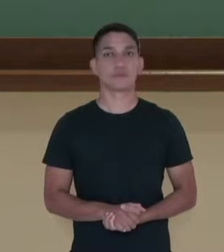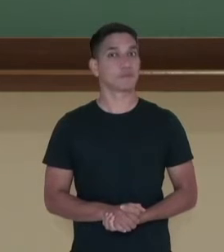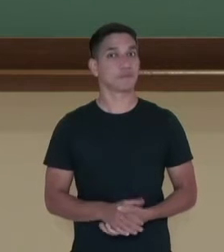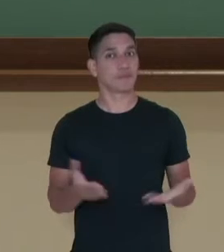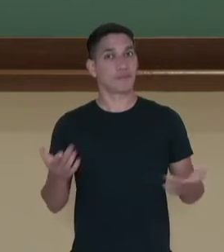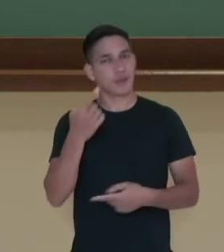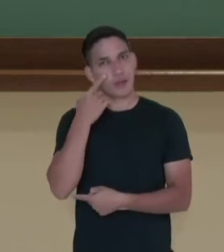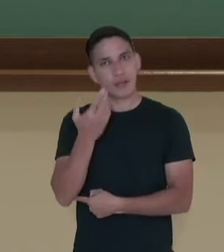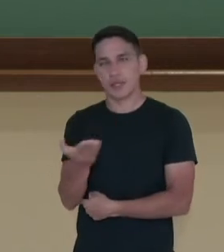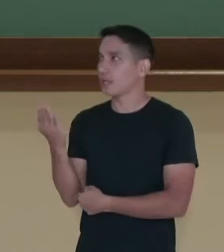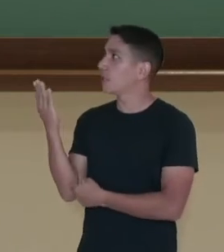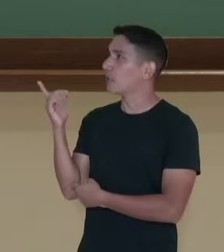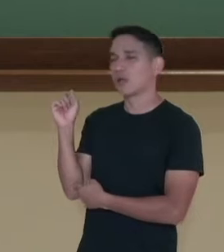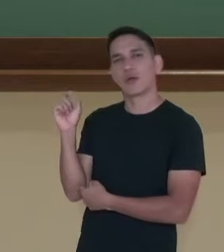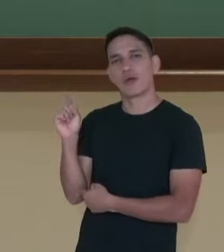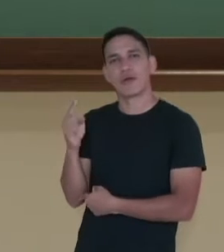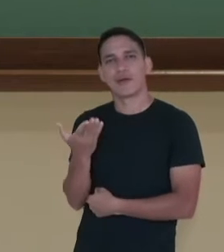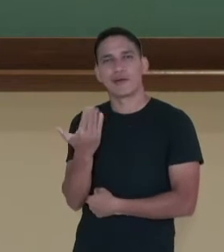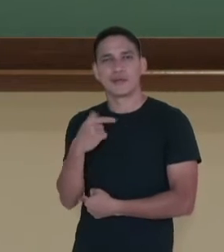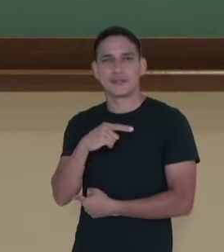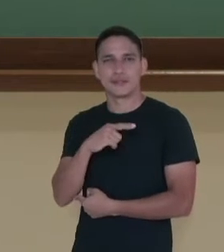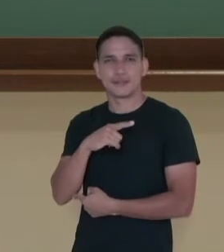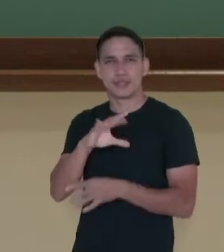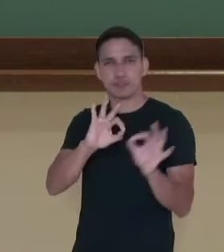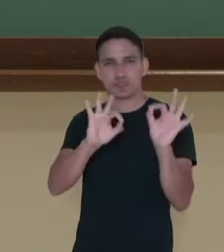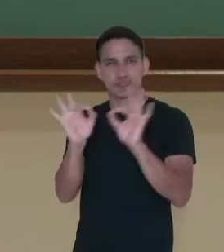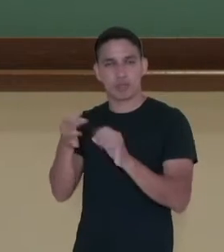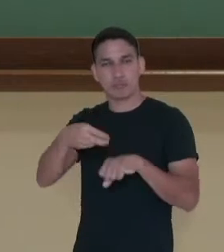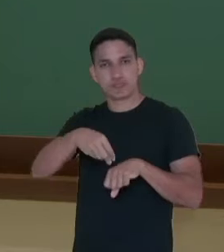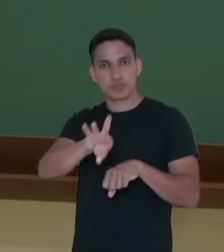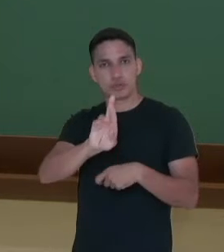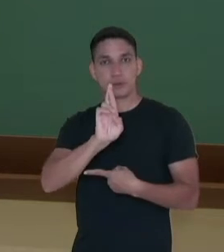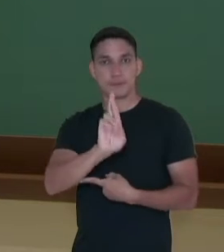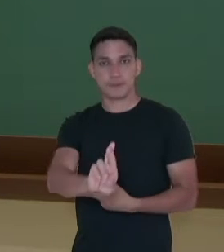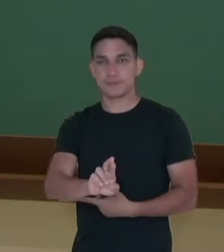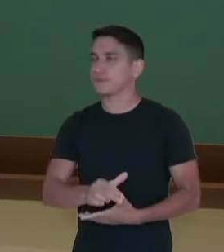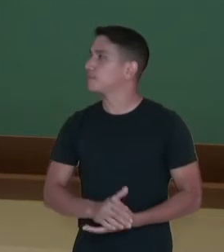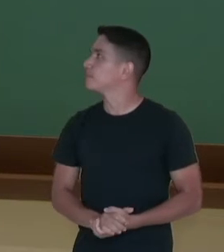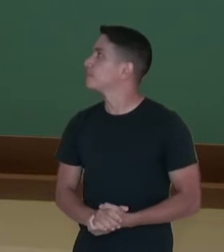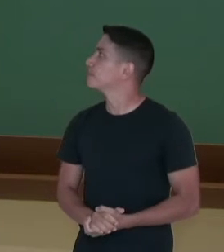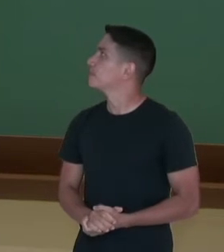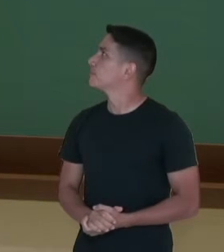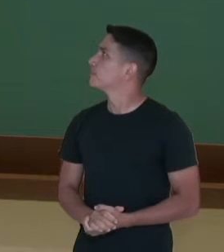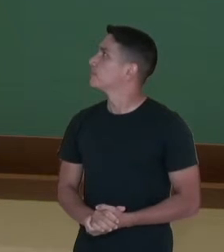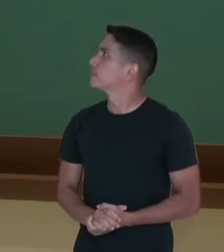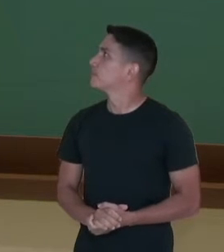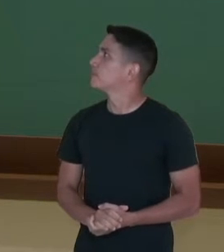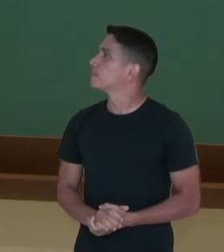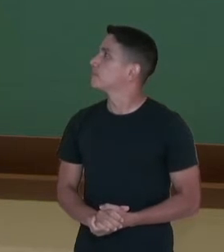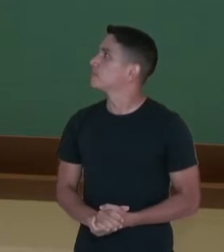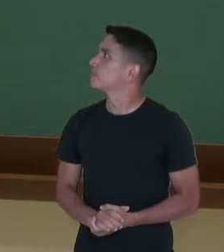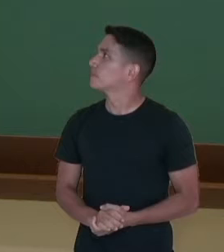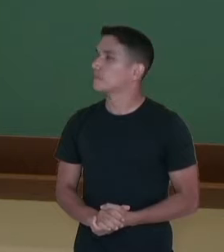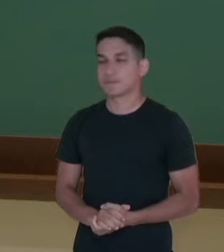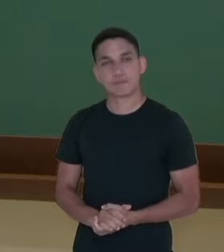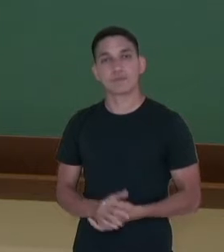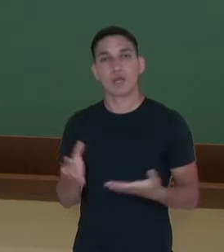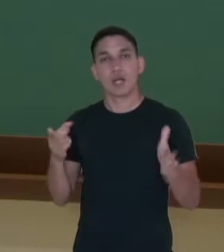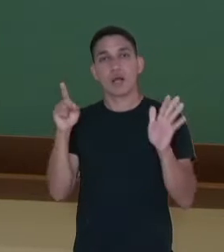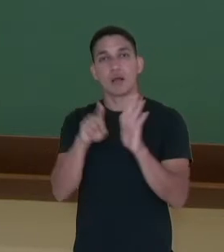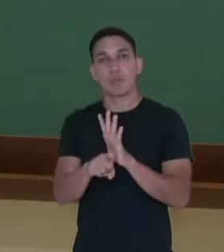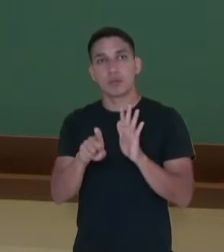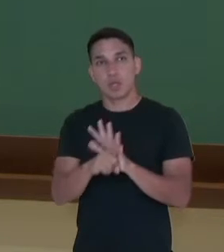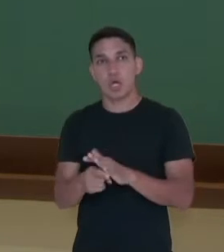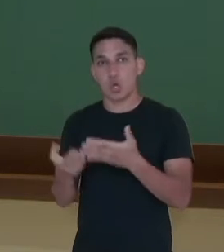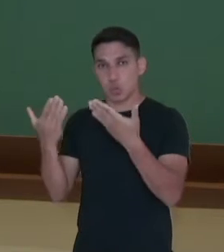Vamos lá, pessoal? Venham comigo aqui para sugestão para resposta. Ó, então a pergunta era, qual